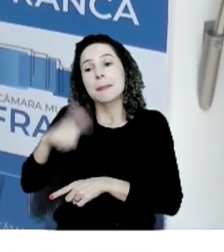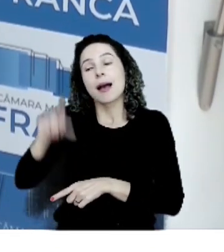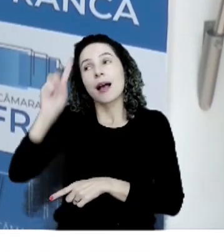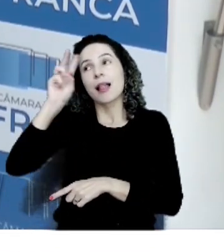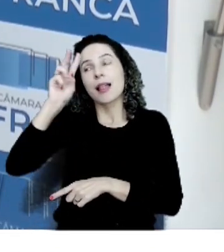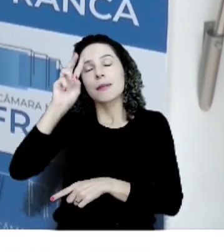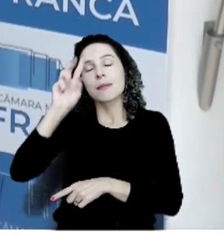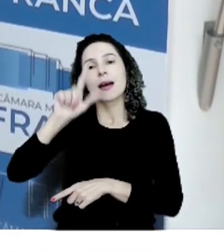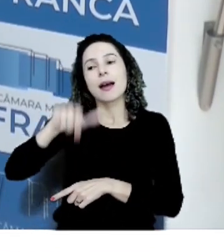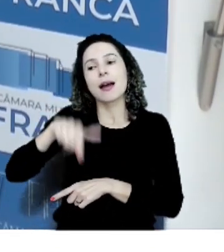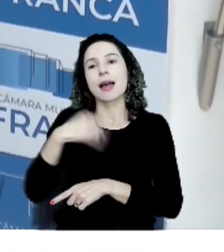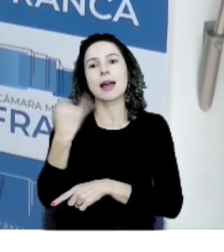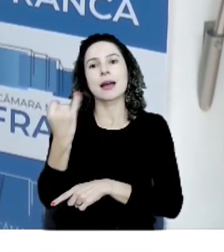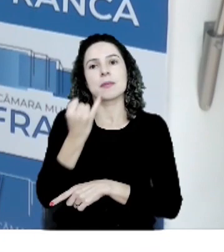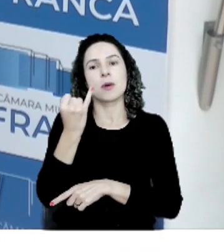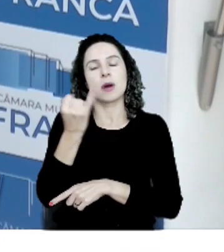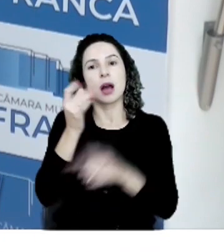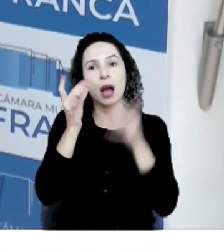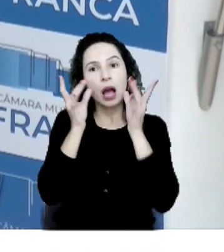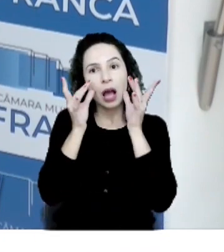coisa que tem chamado a atenção.